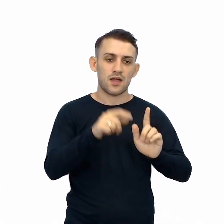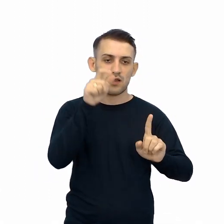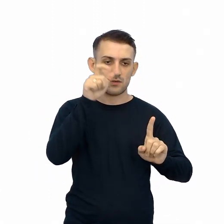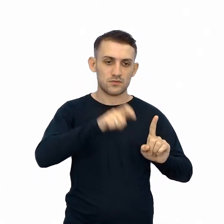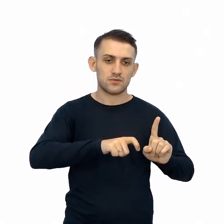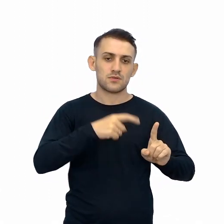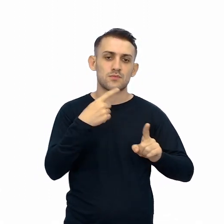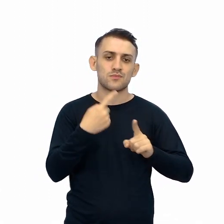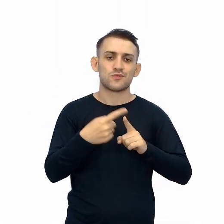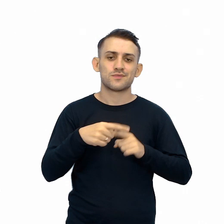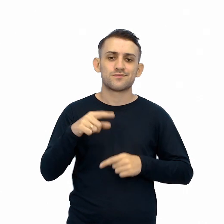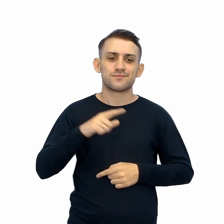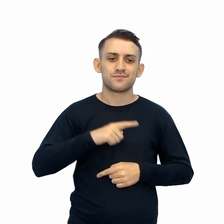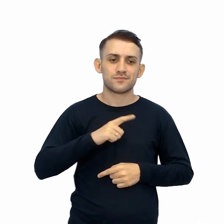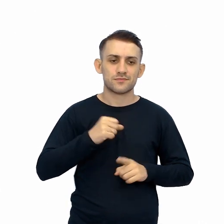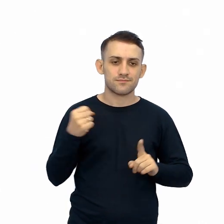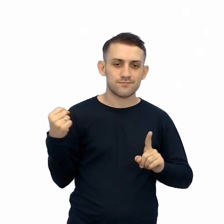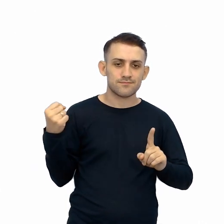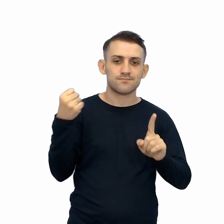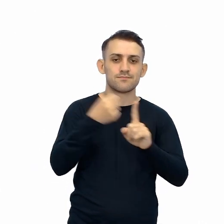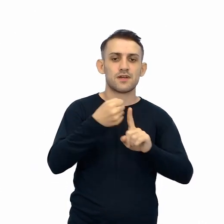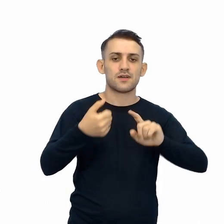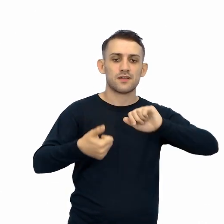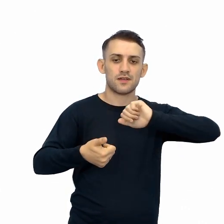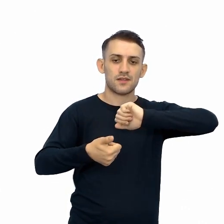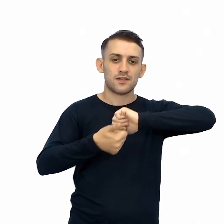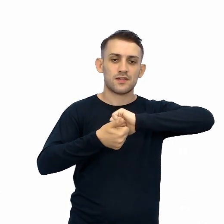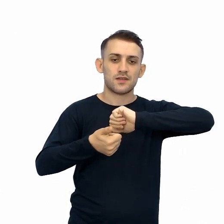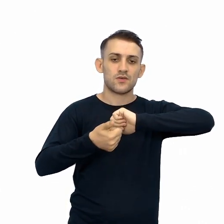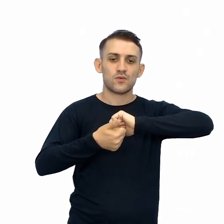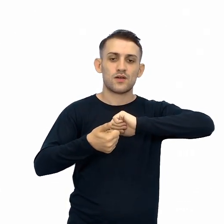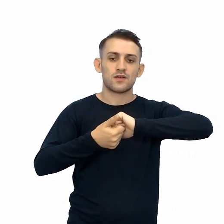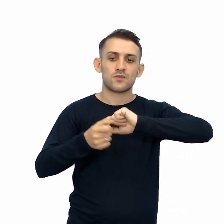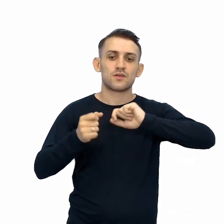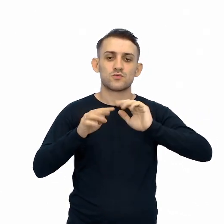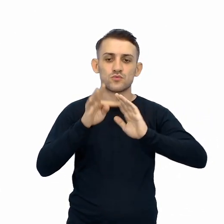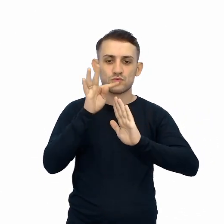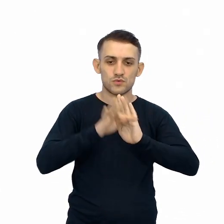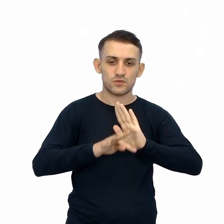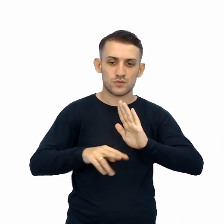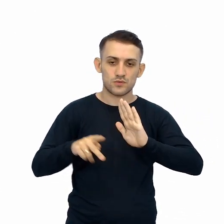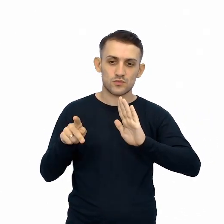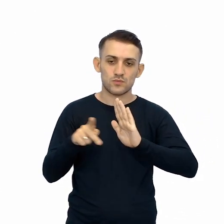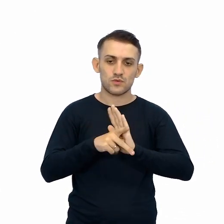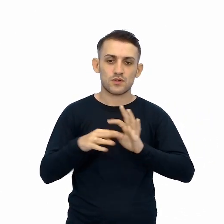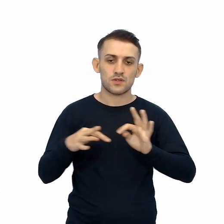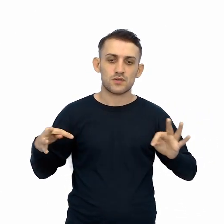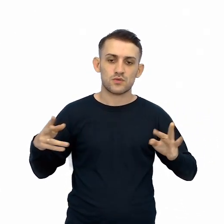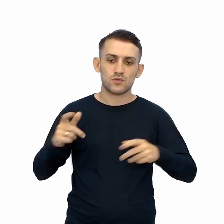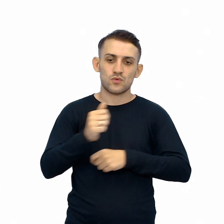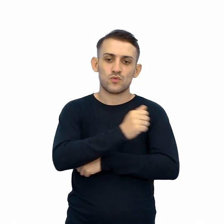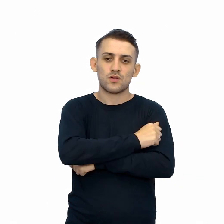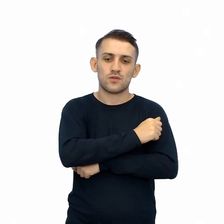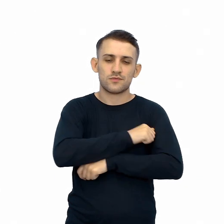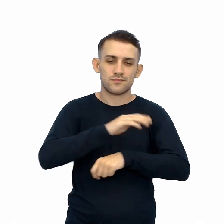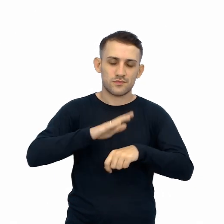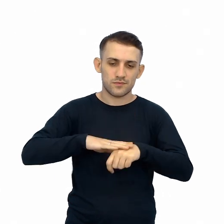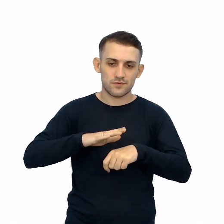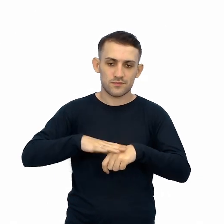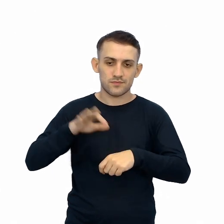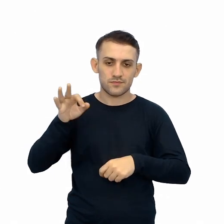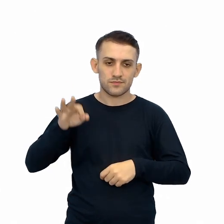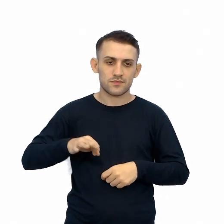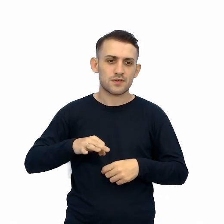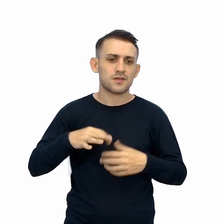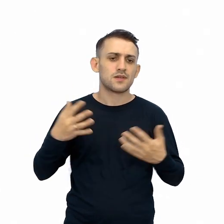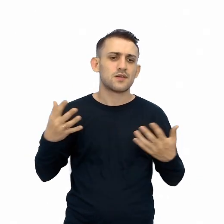porque isso tem um impacto na qualidade dos textos que os estudantes produzem. E